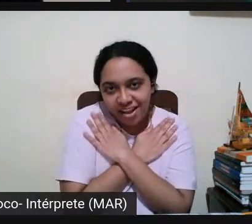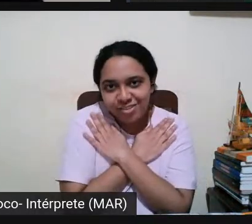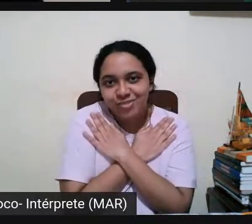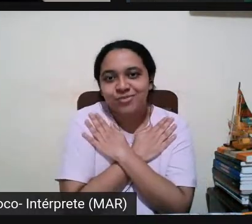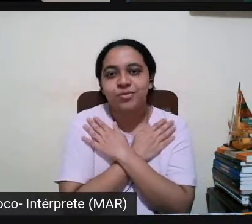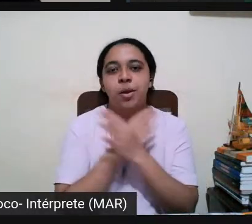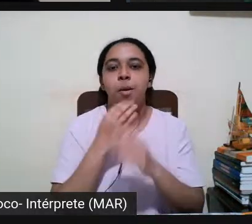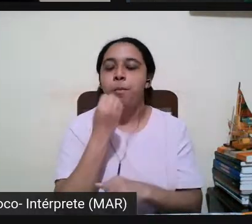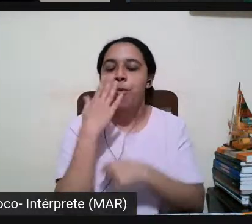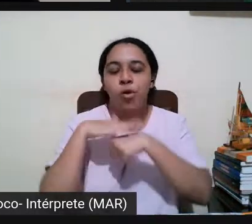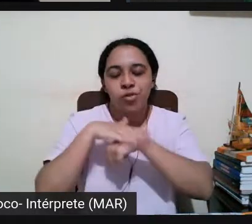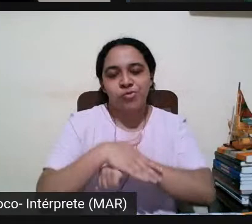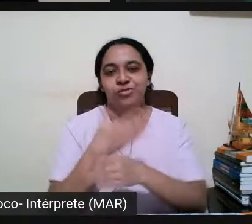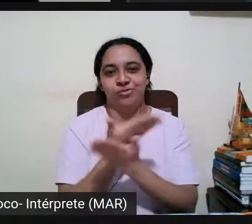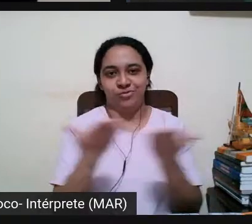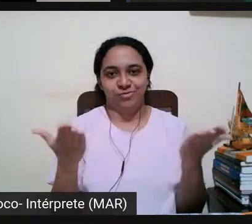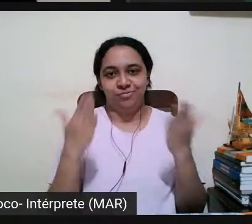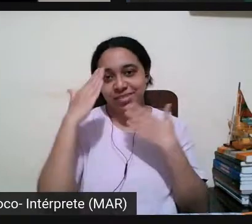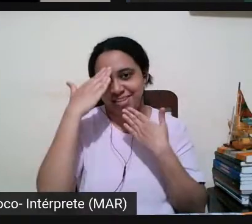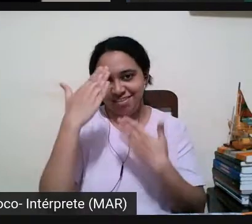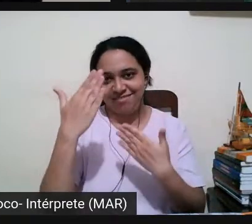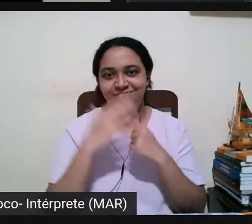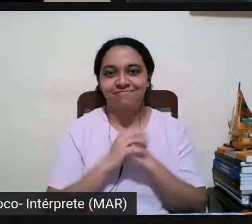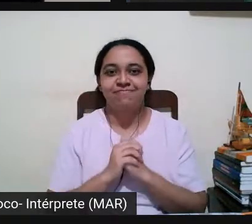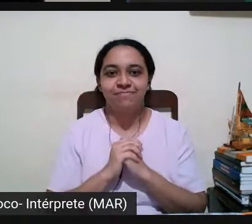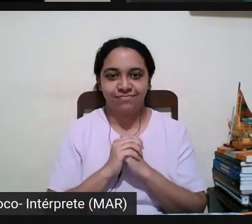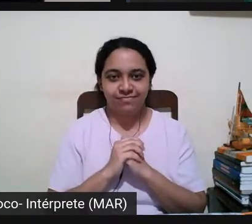boa noite a todos obrigado E aí